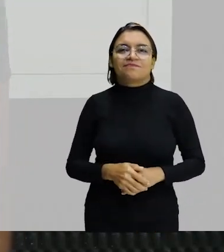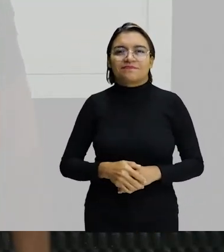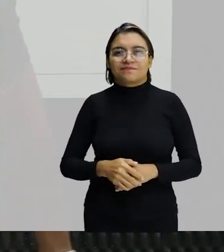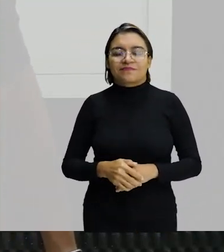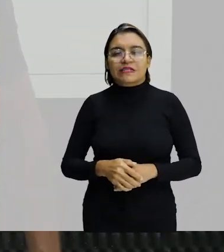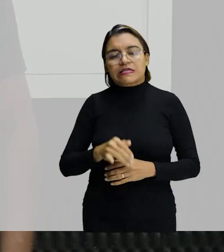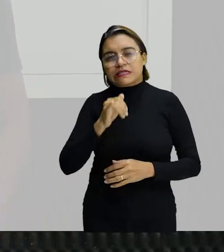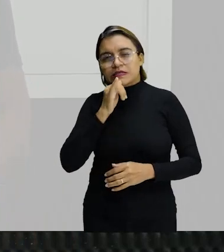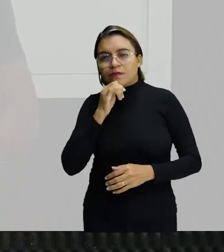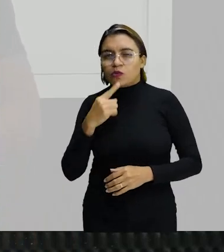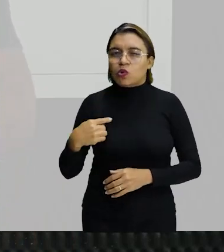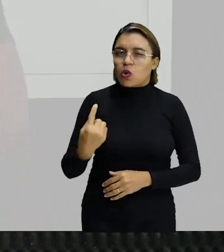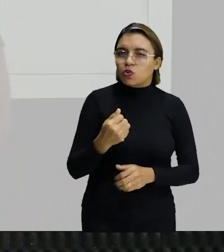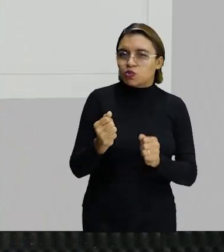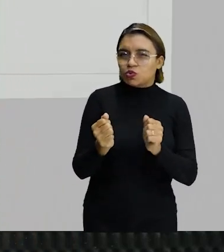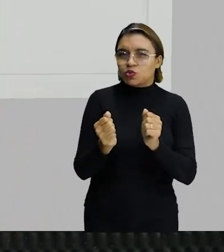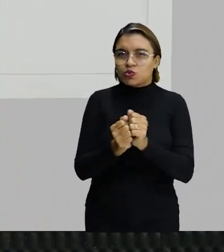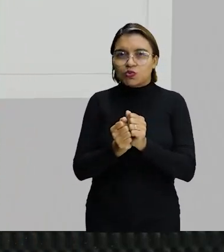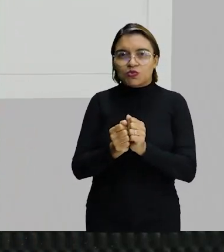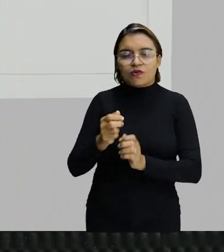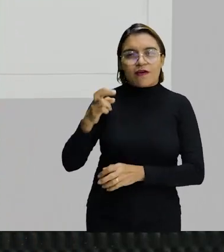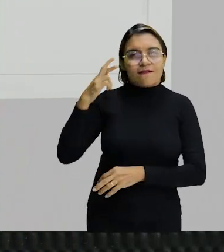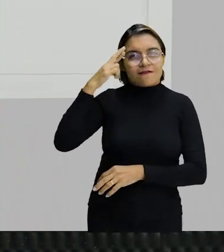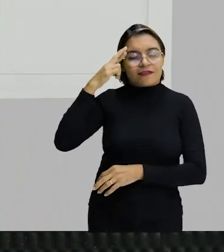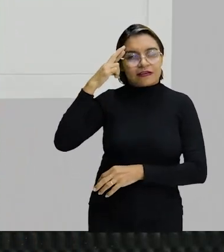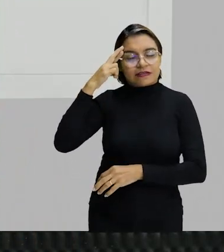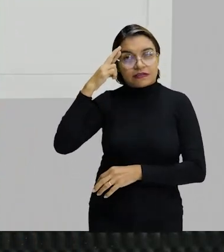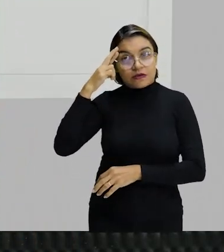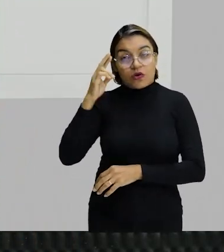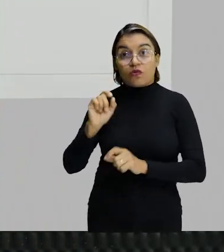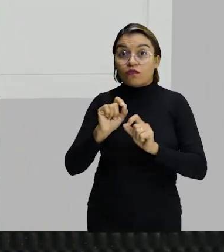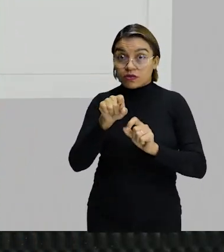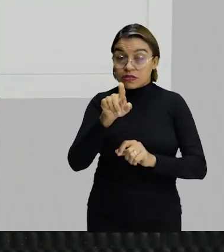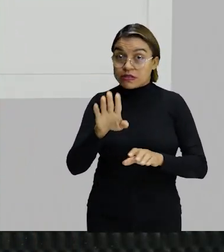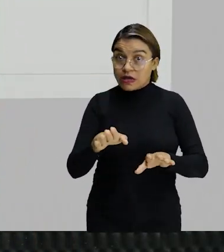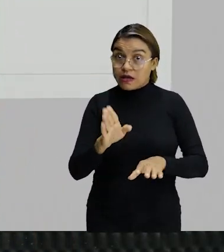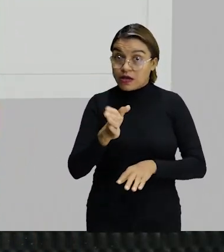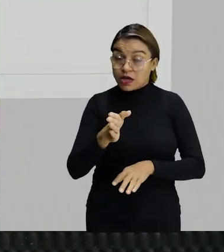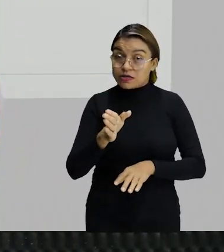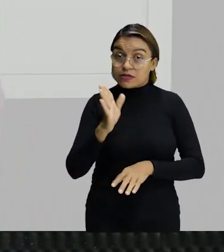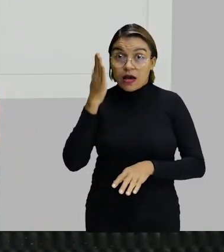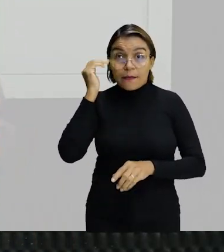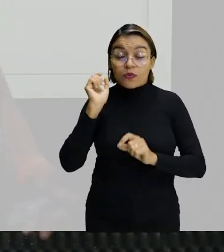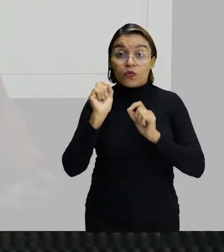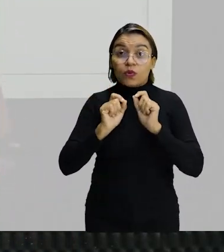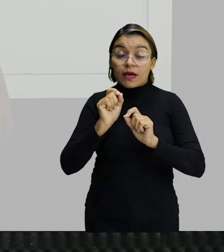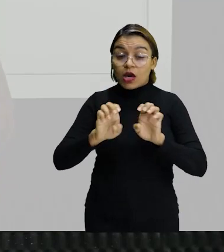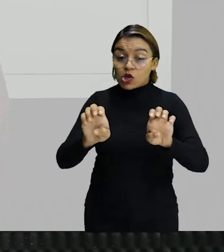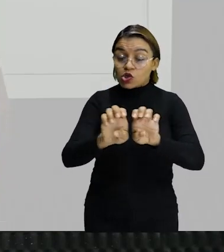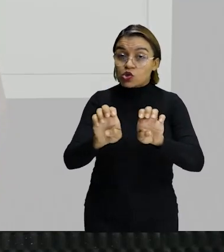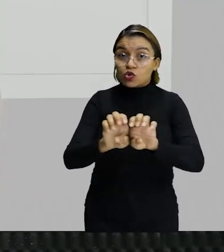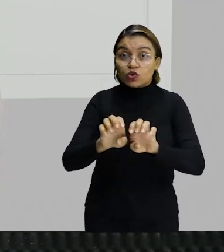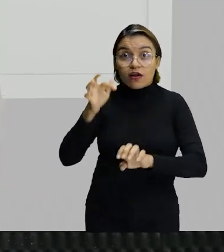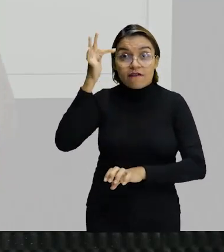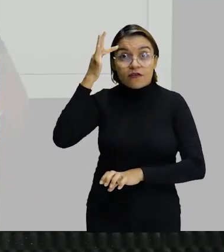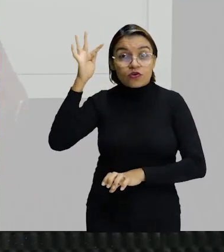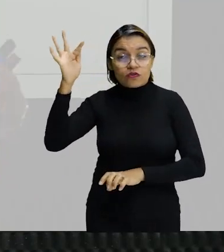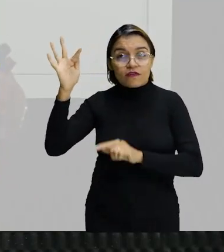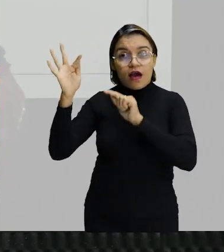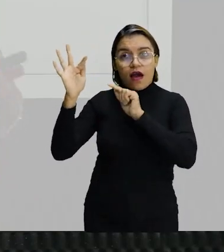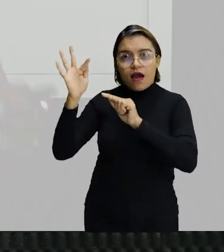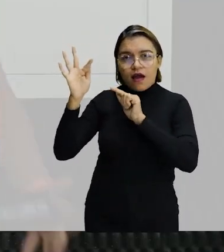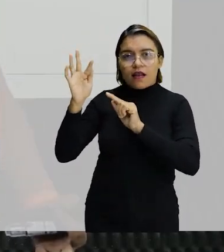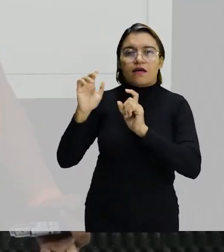grandes reflexões. Você sabe que a estrutura da filosofia ela é fundamental para que a gente possa organizar o nosso pensamento, para que a gente possa,